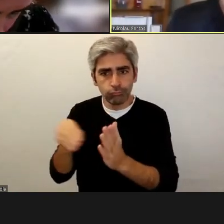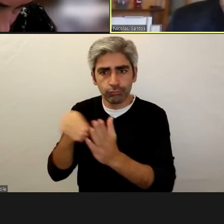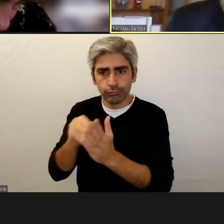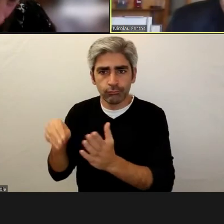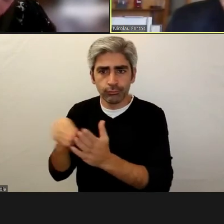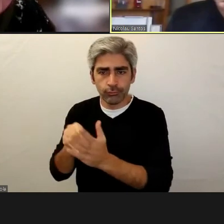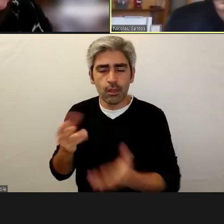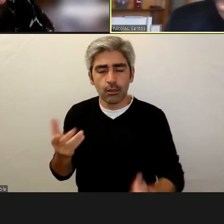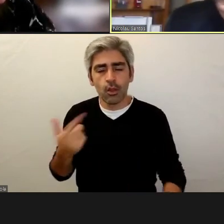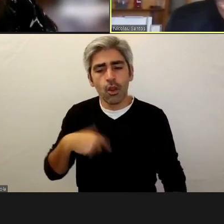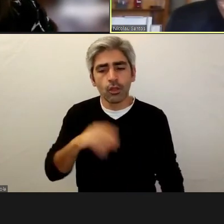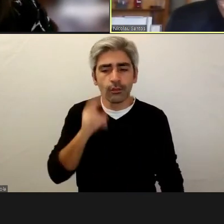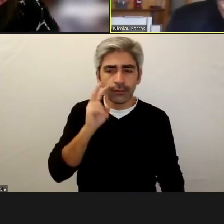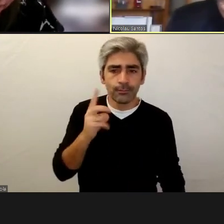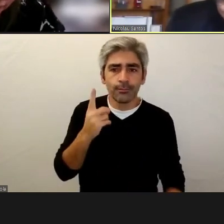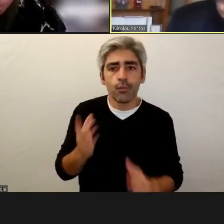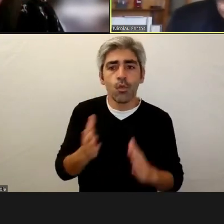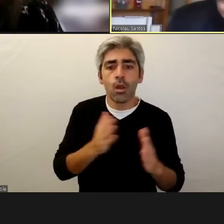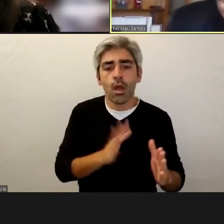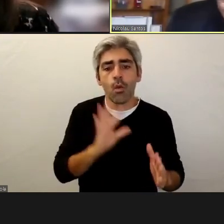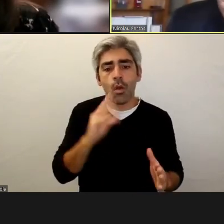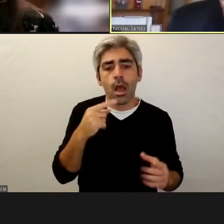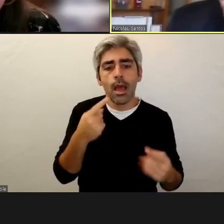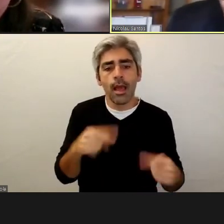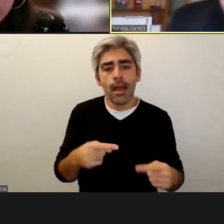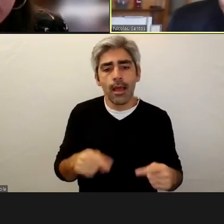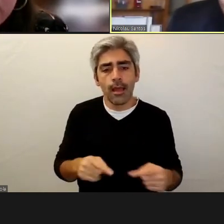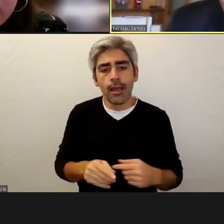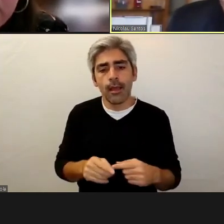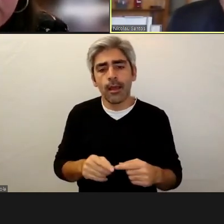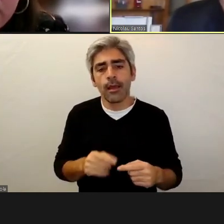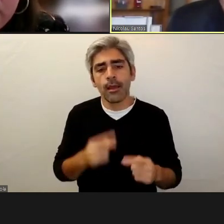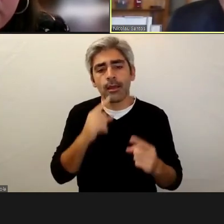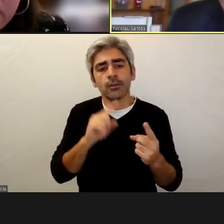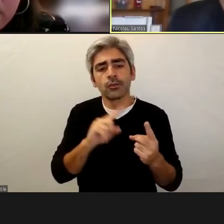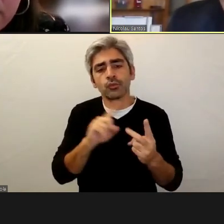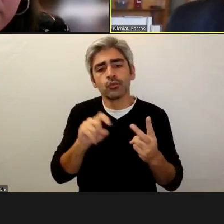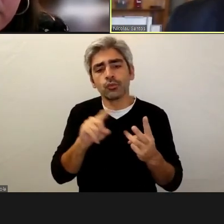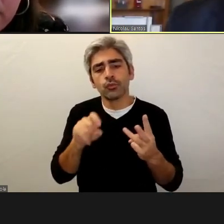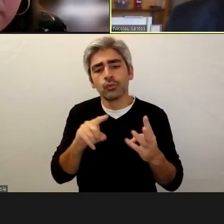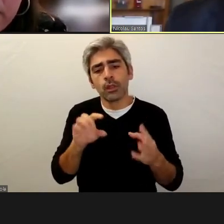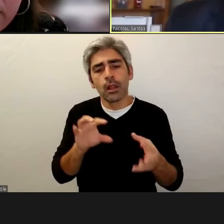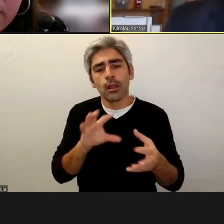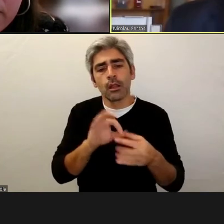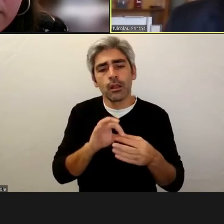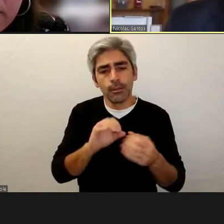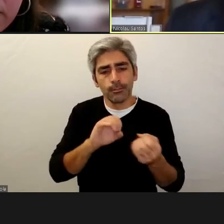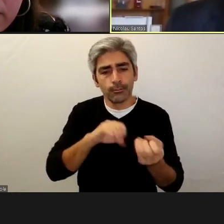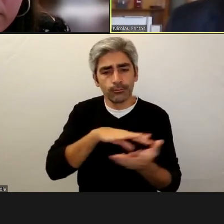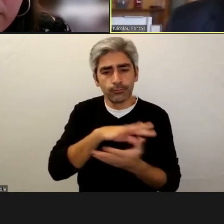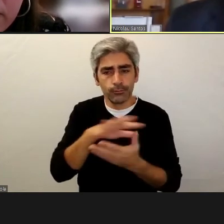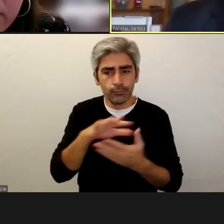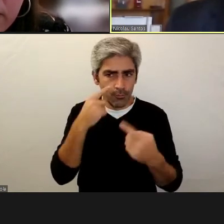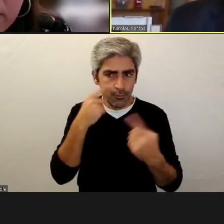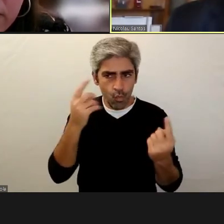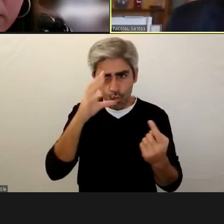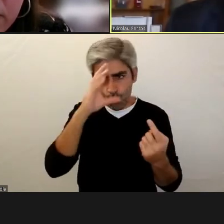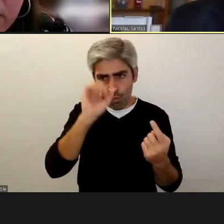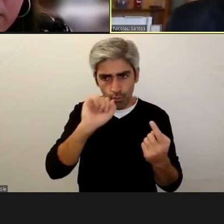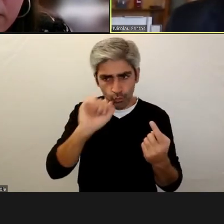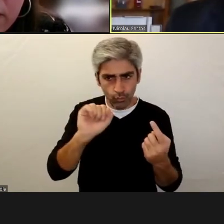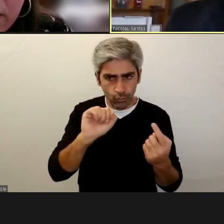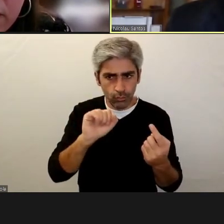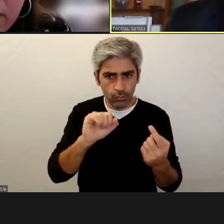assistimos é, por um lado, quando há questões ligadas a perturbações de ordem pública, é